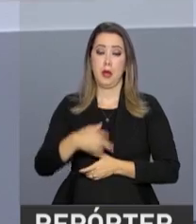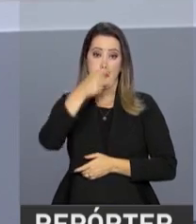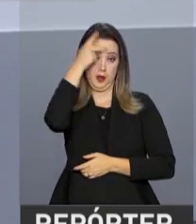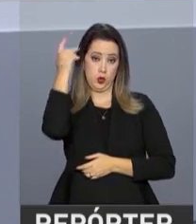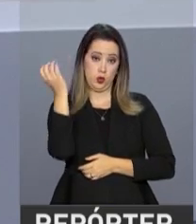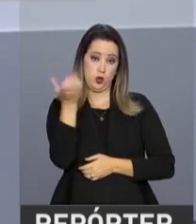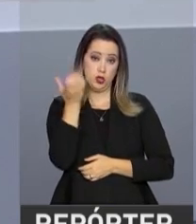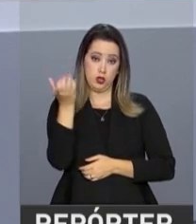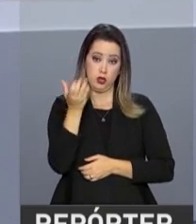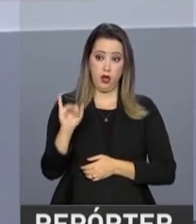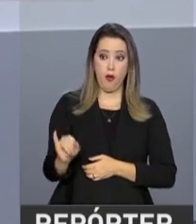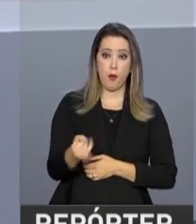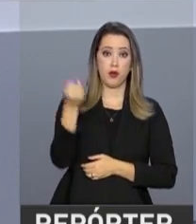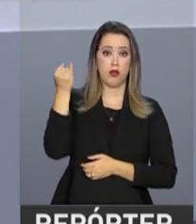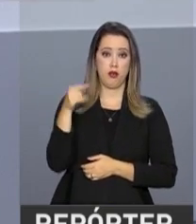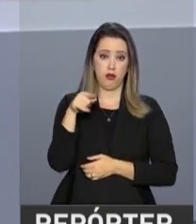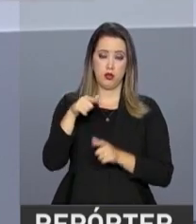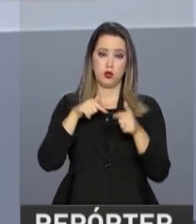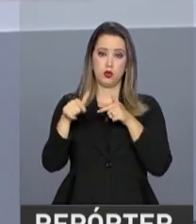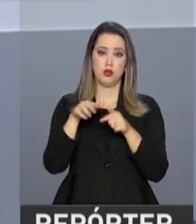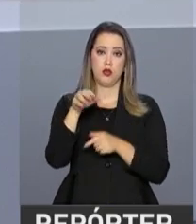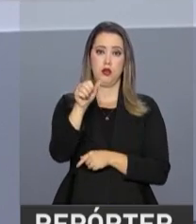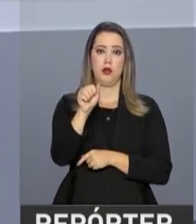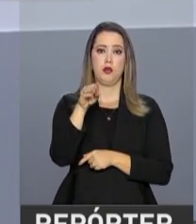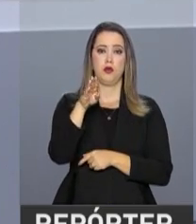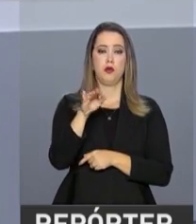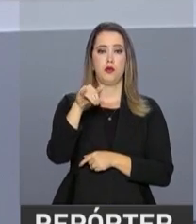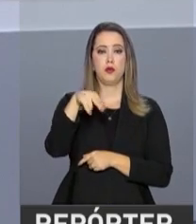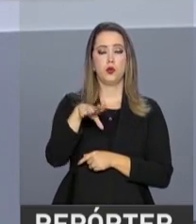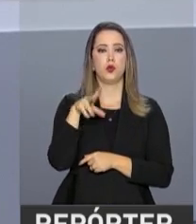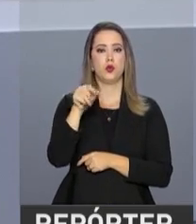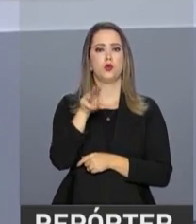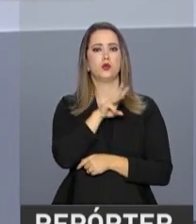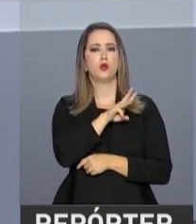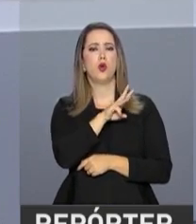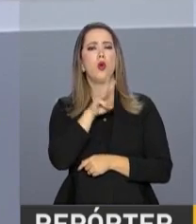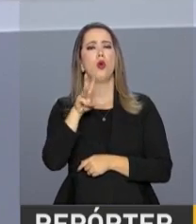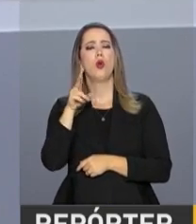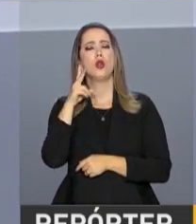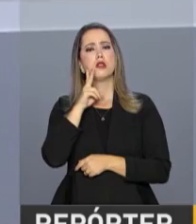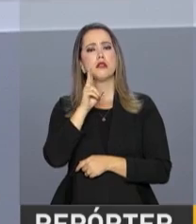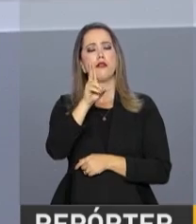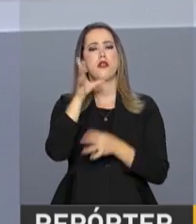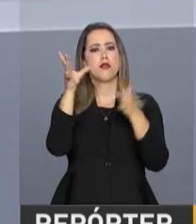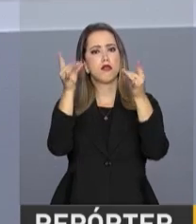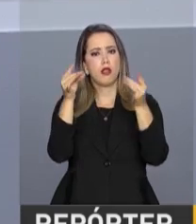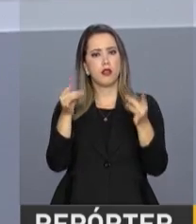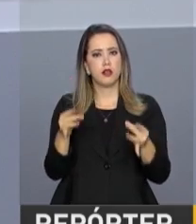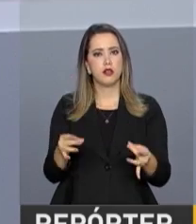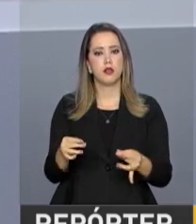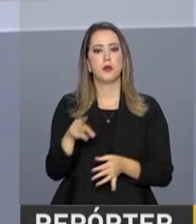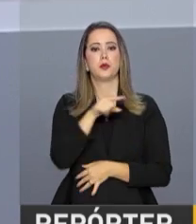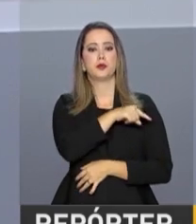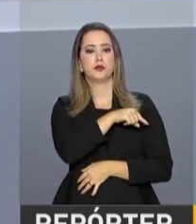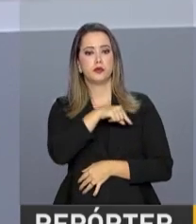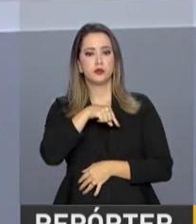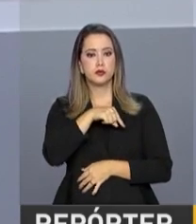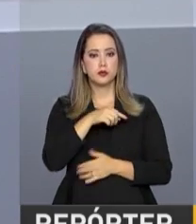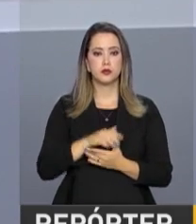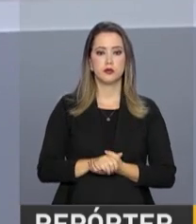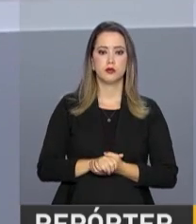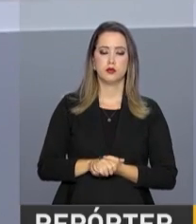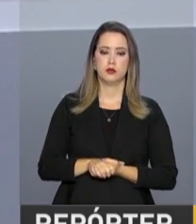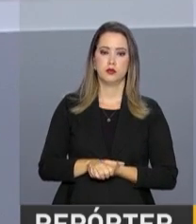interessou pela oportunidade de trabalho na bim todas as informações e o edital completo podem ser encontrados no site do cespe